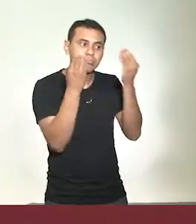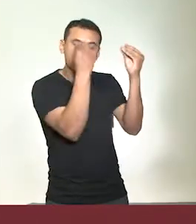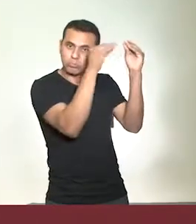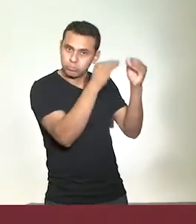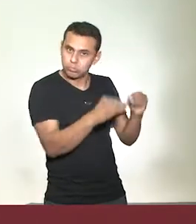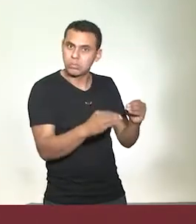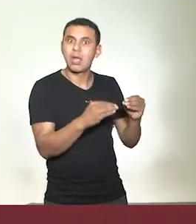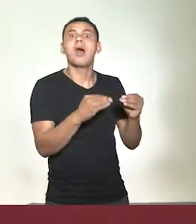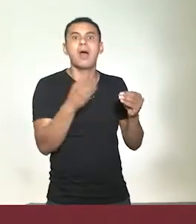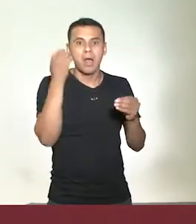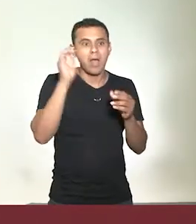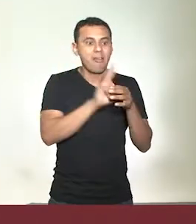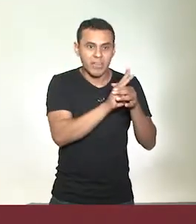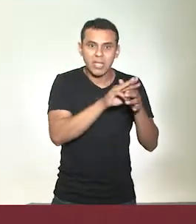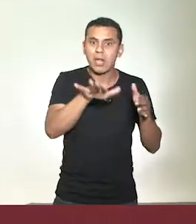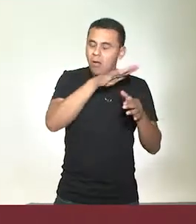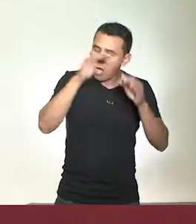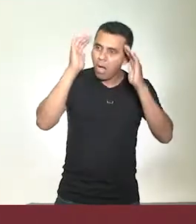é trazer